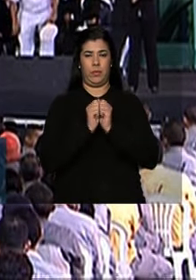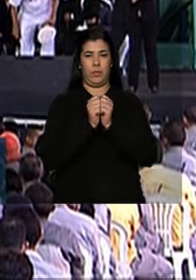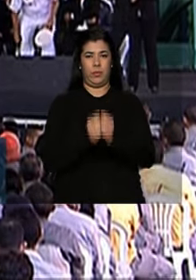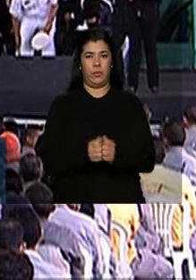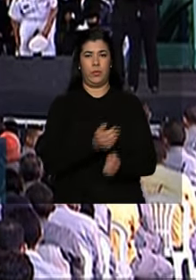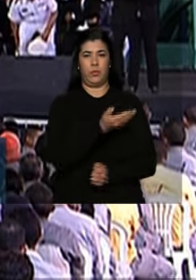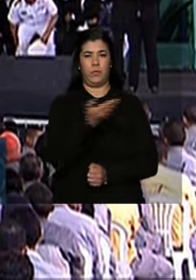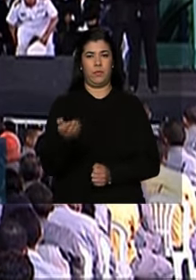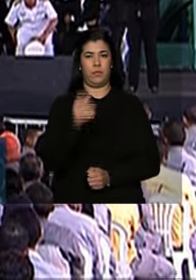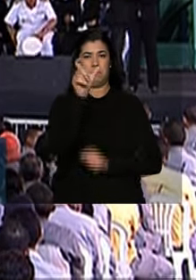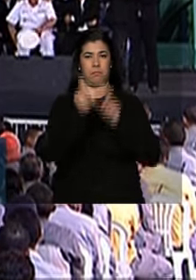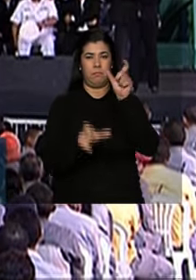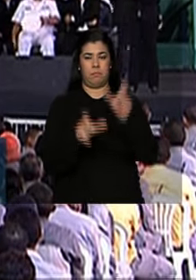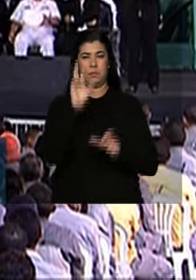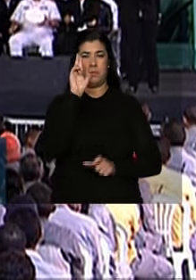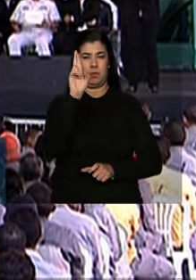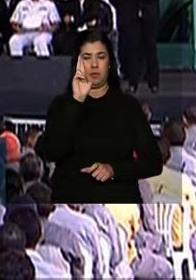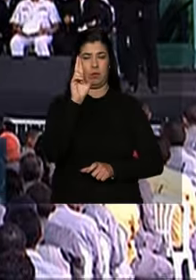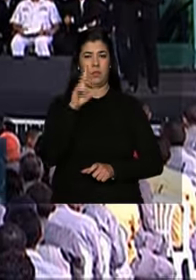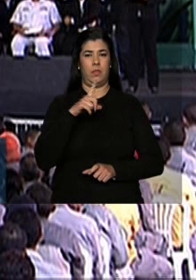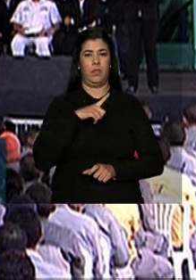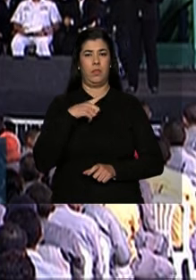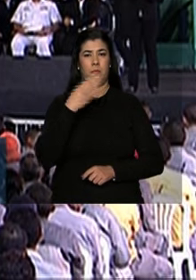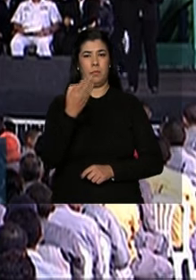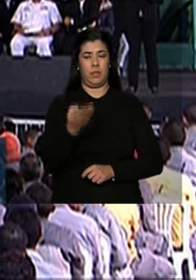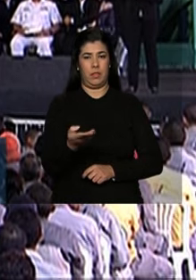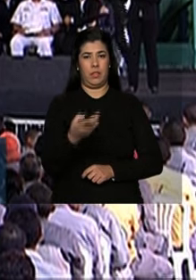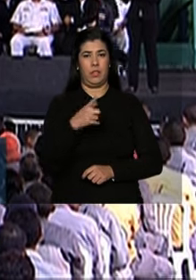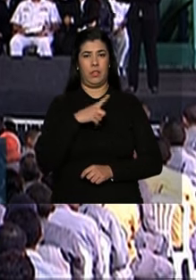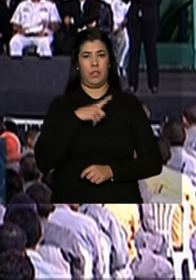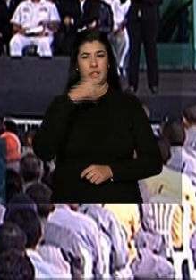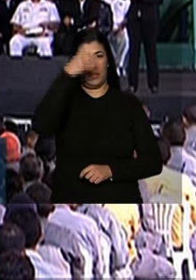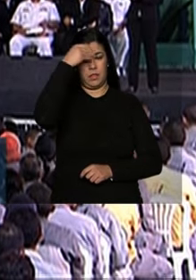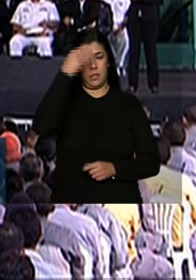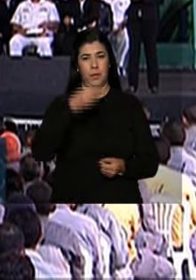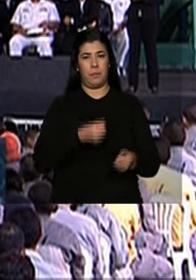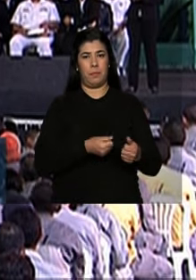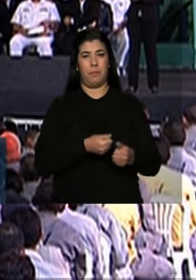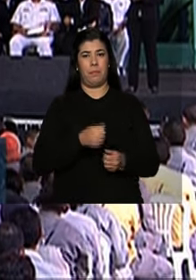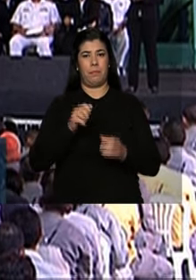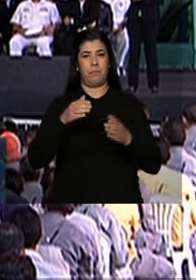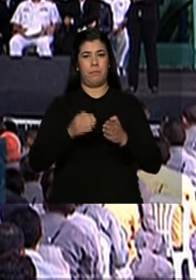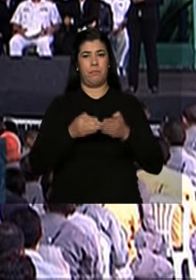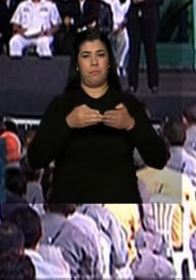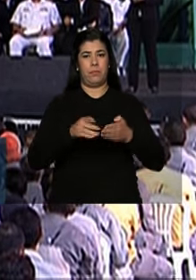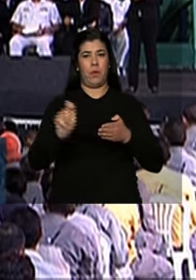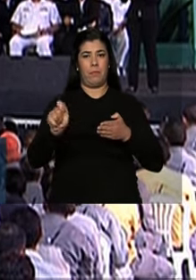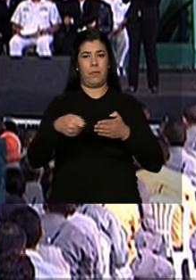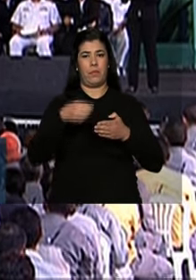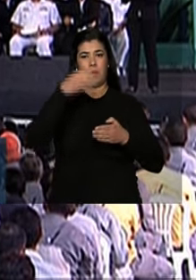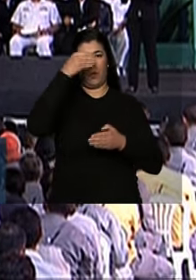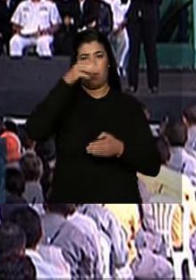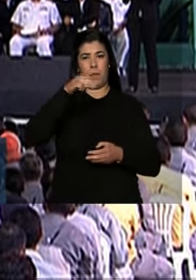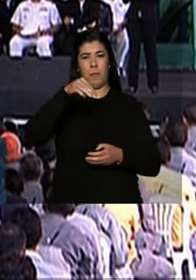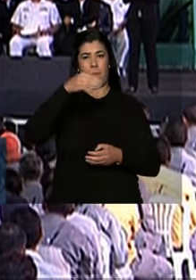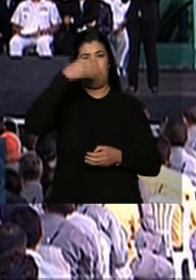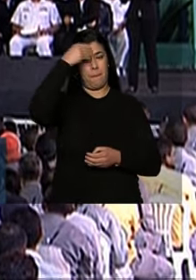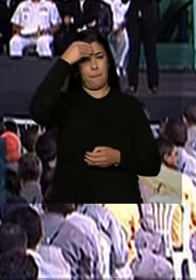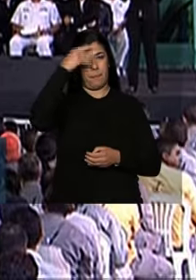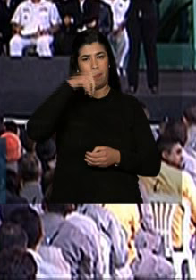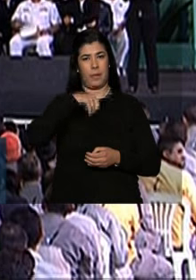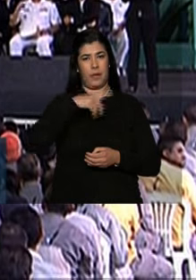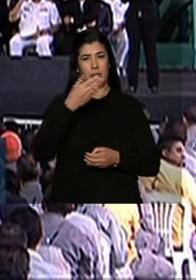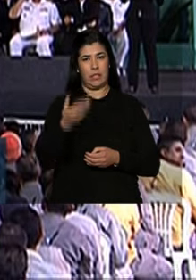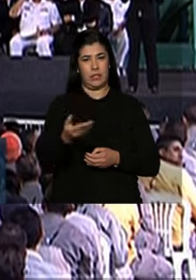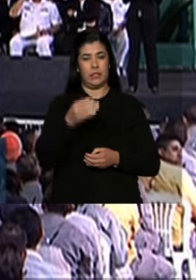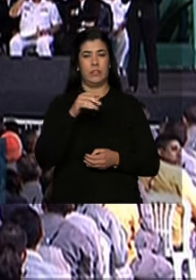demais autoridades, a madrinha do navio aí, a Cláudia, que acabou de fazer essa cerimônia conosco, força de trabalho